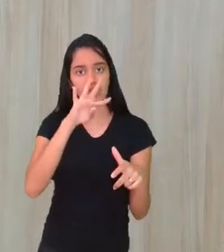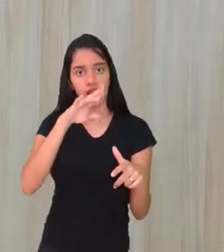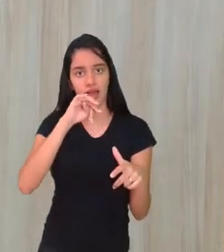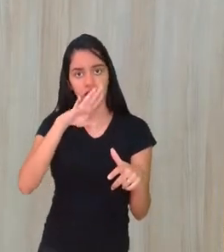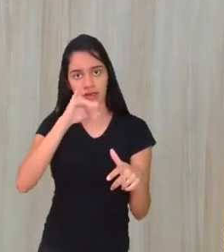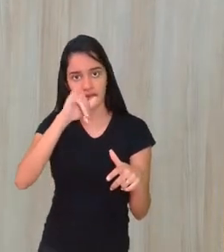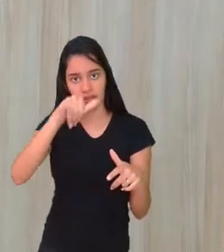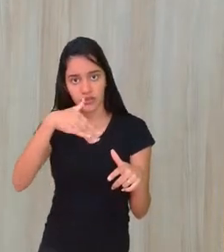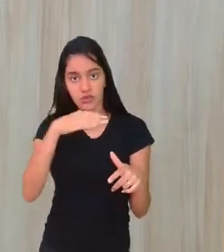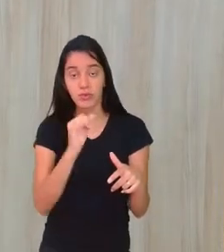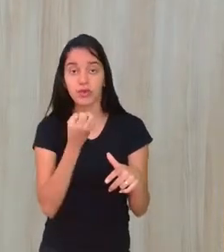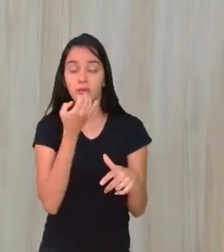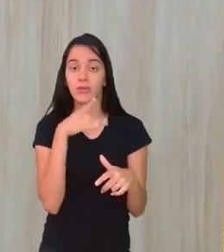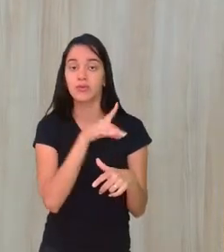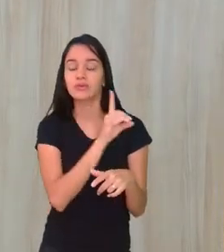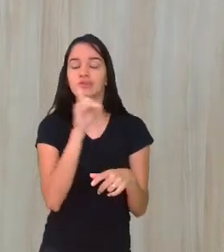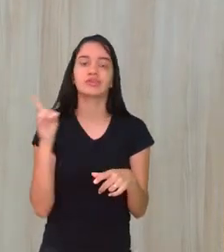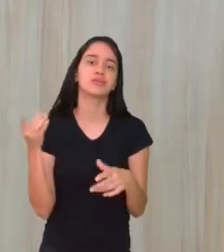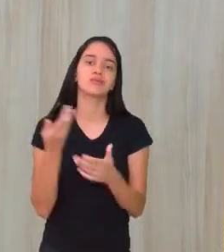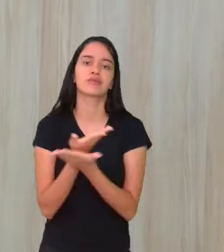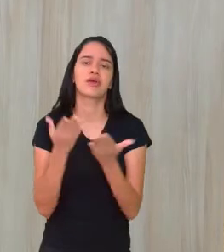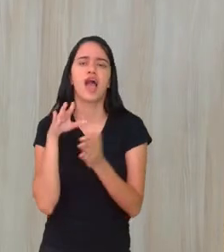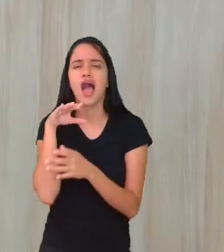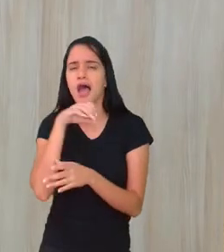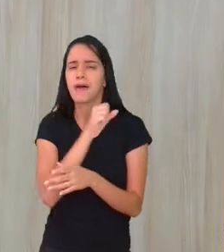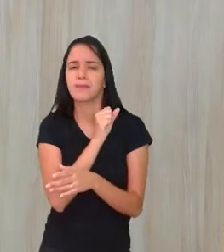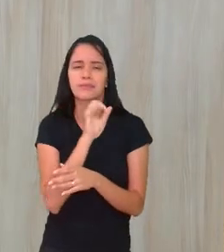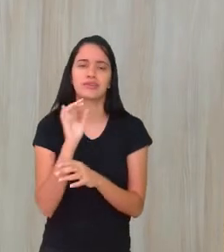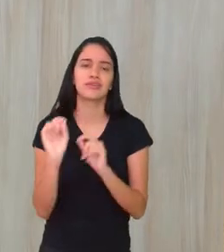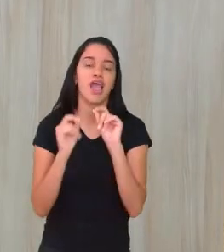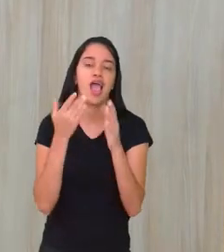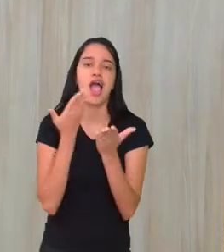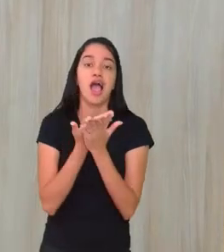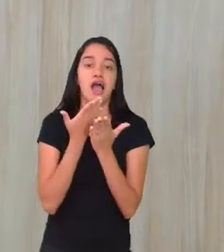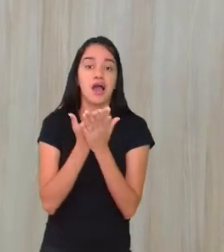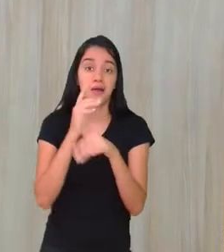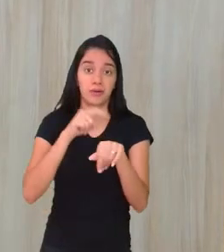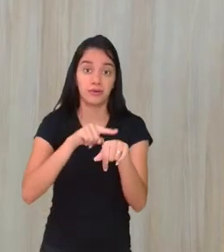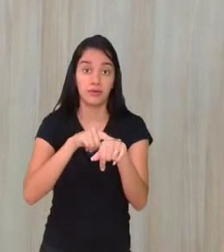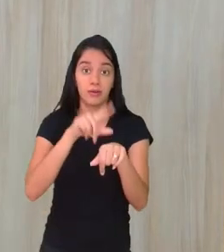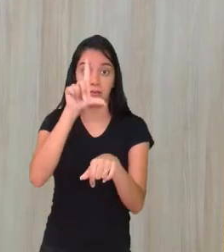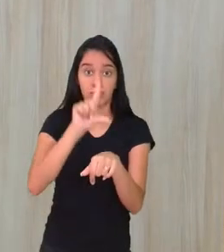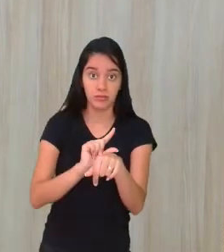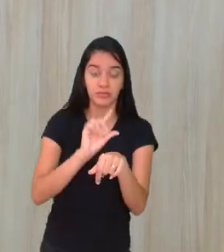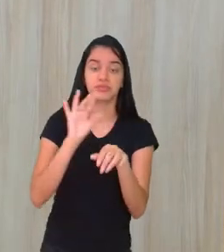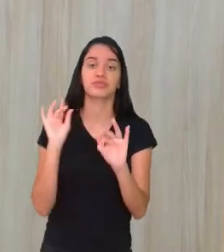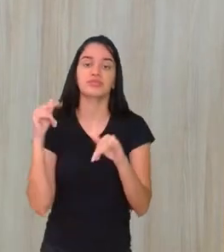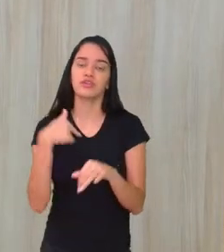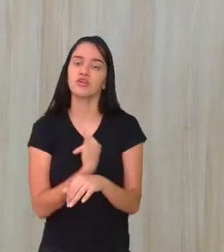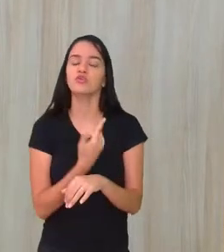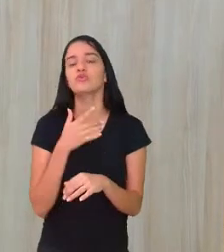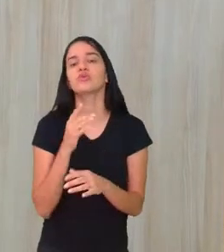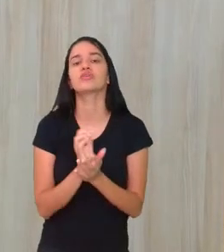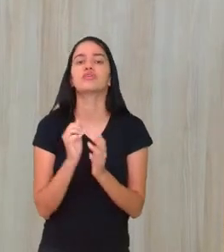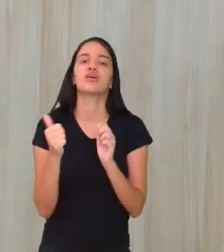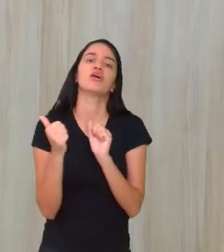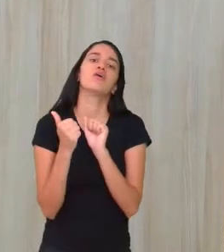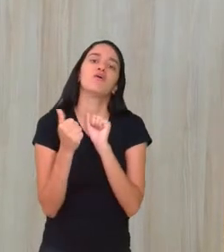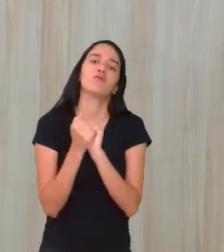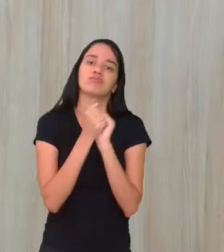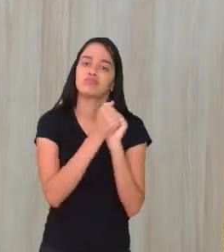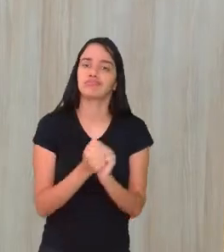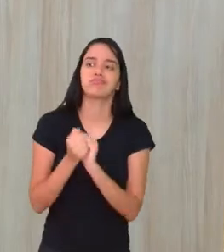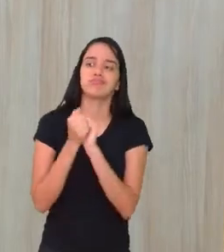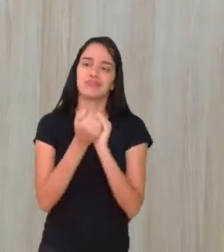Gente, para dar um bom dia aqui para vocês, bem rapidinho, porque a aula hoje está curtinha, eu estou aqui com a minha parceira